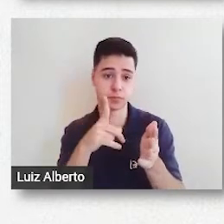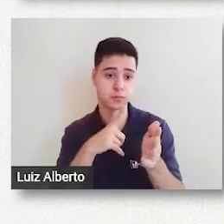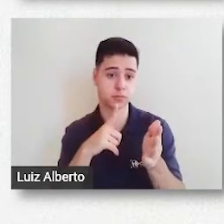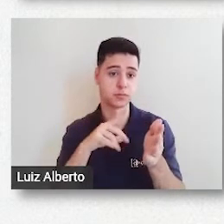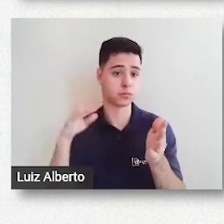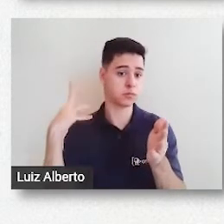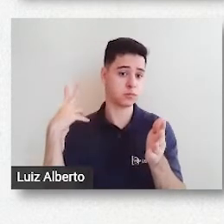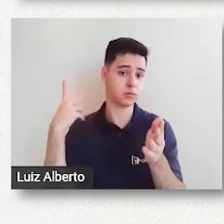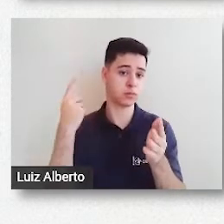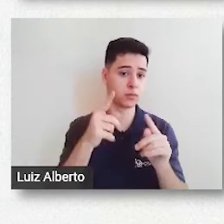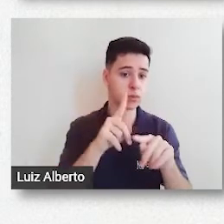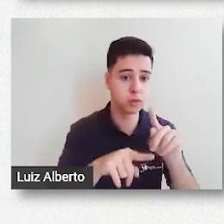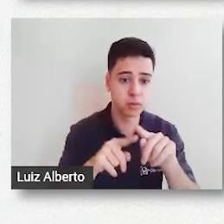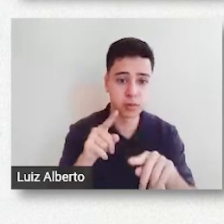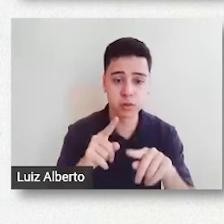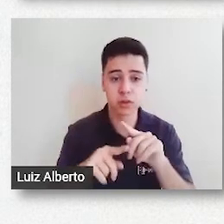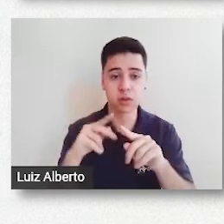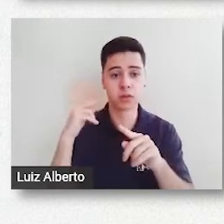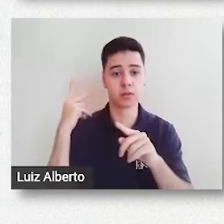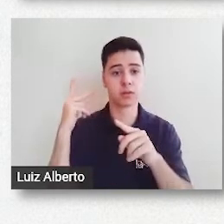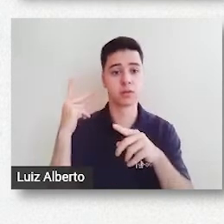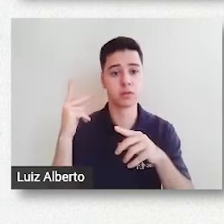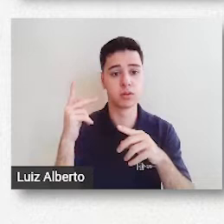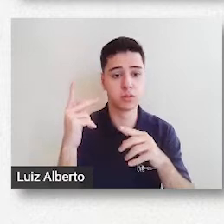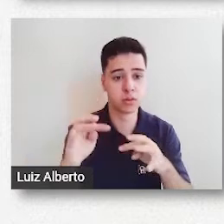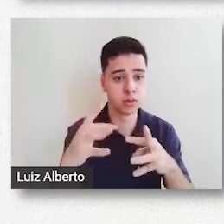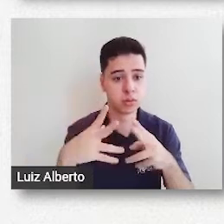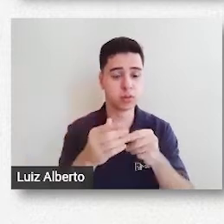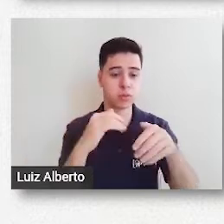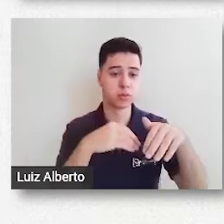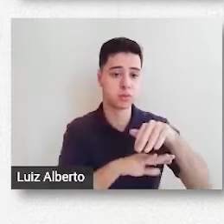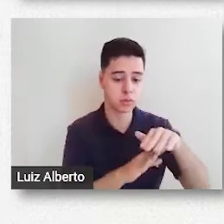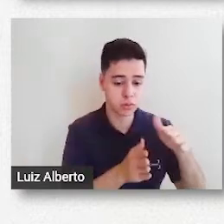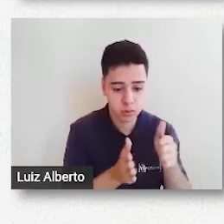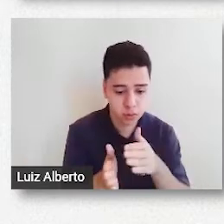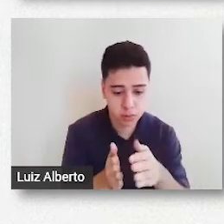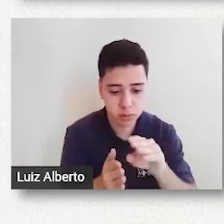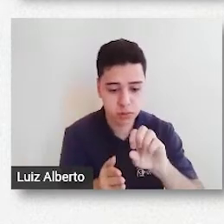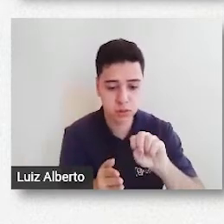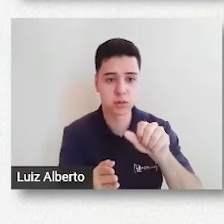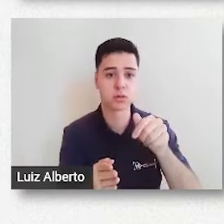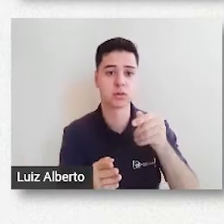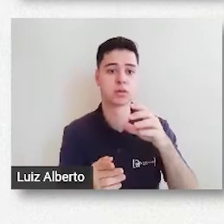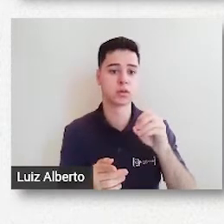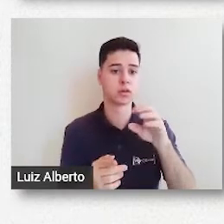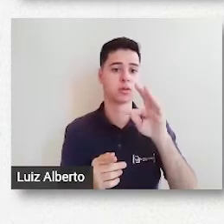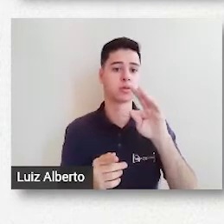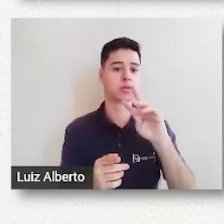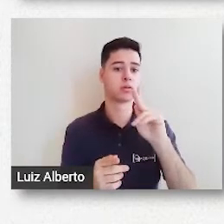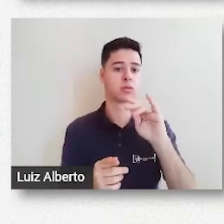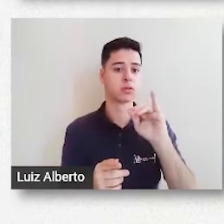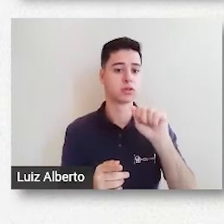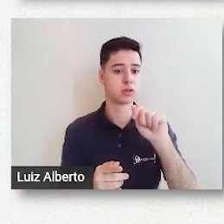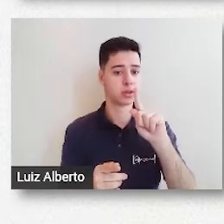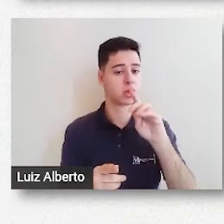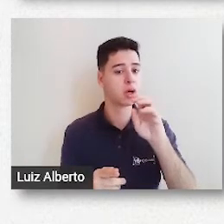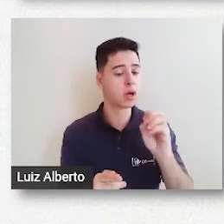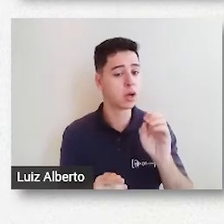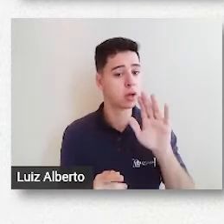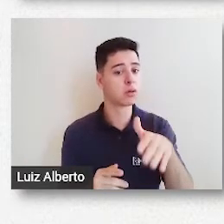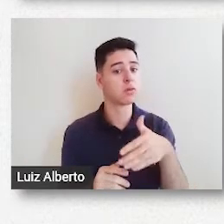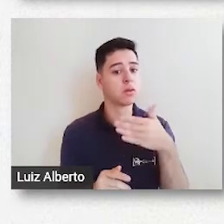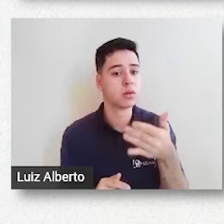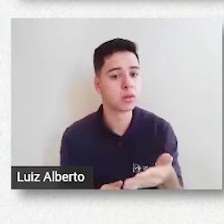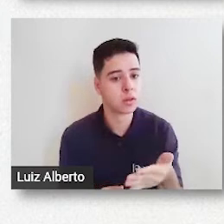né, ele estaria, então, enterrado lá no caminho de Santiago. Né? Então, enfim, é